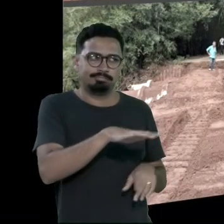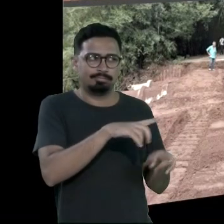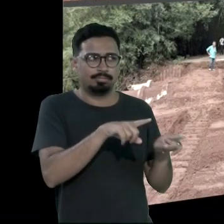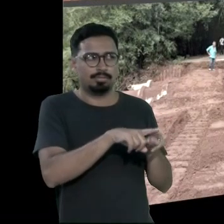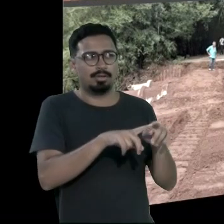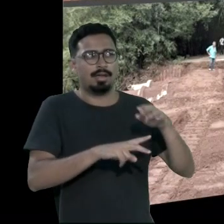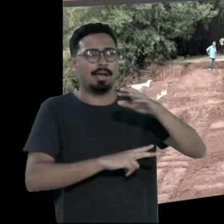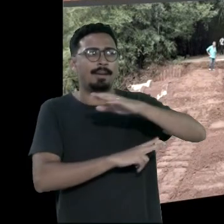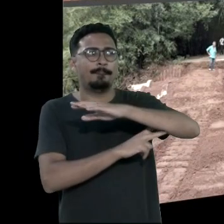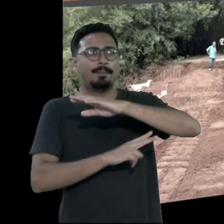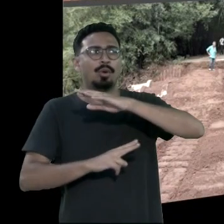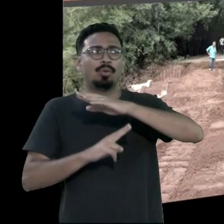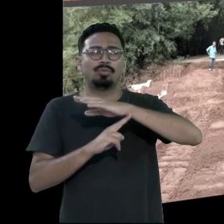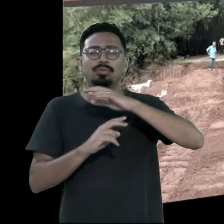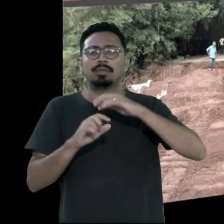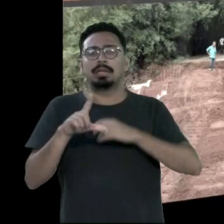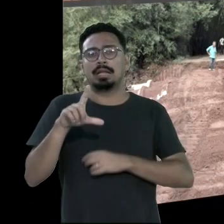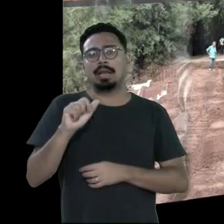do Laranjal